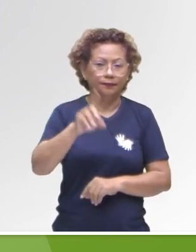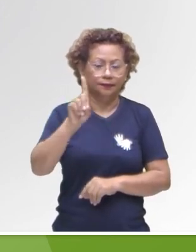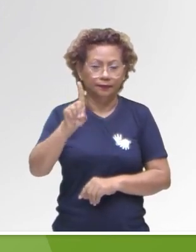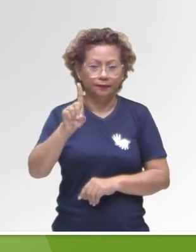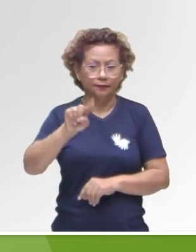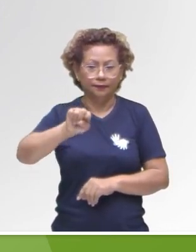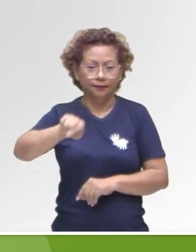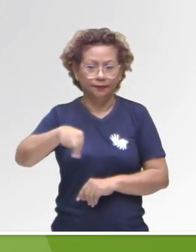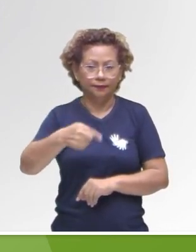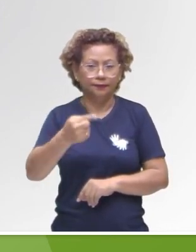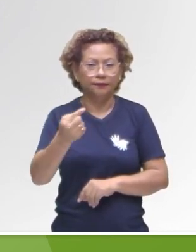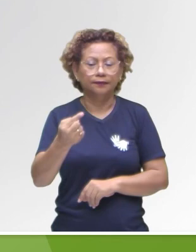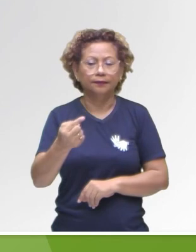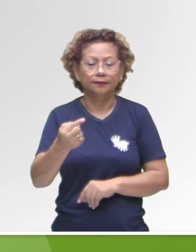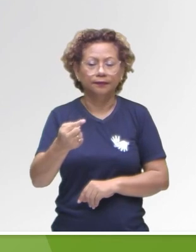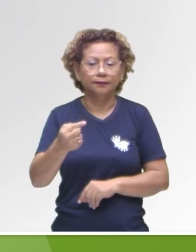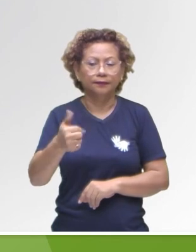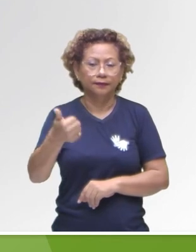41,14